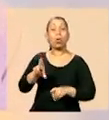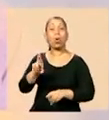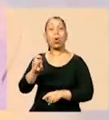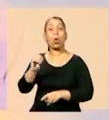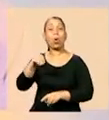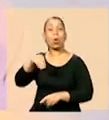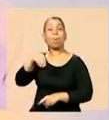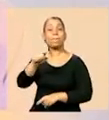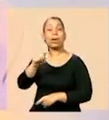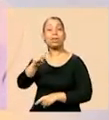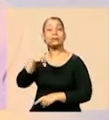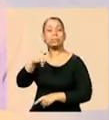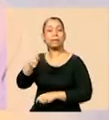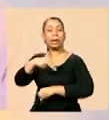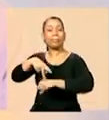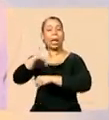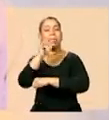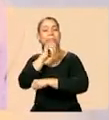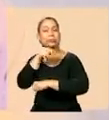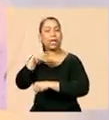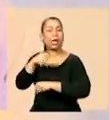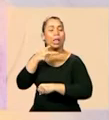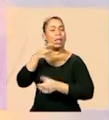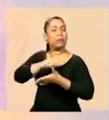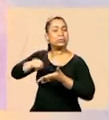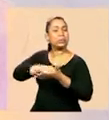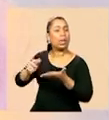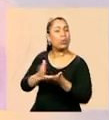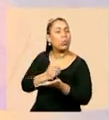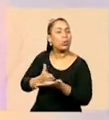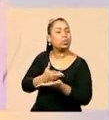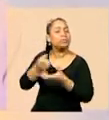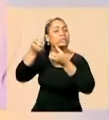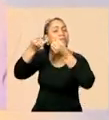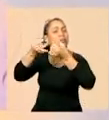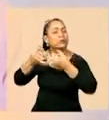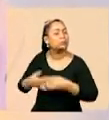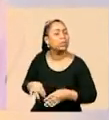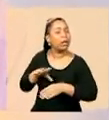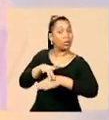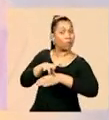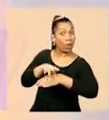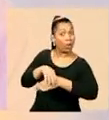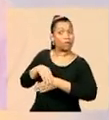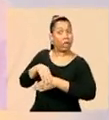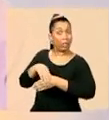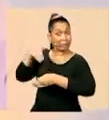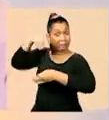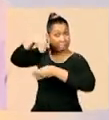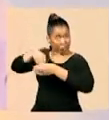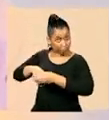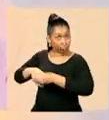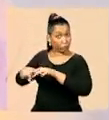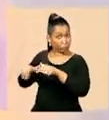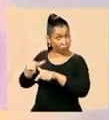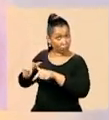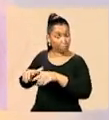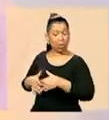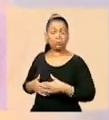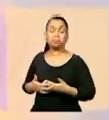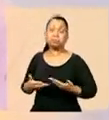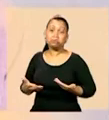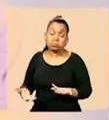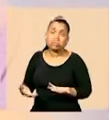Bernardino Ramazzini na Itália, ele escreve um livro sobre as doenças do trabalho,